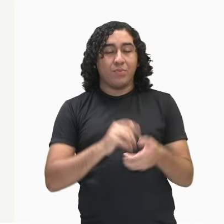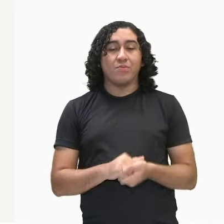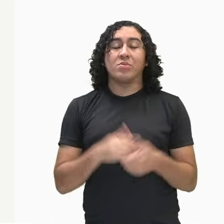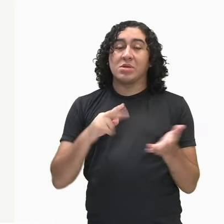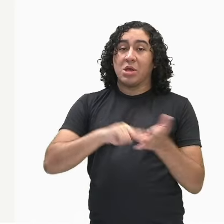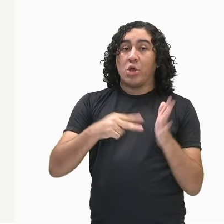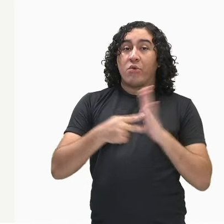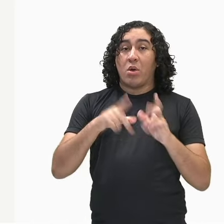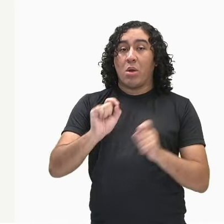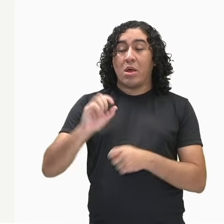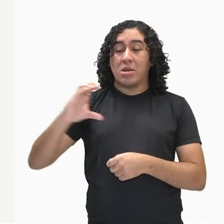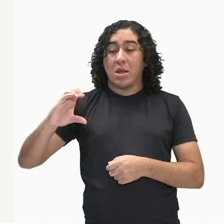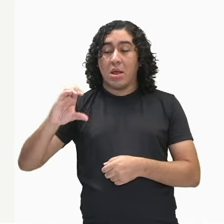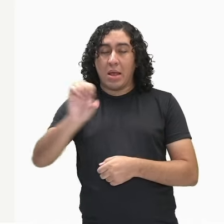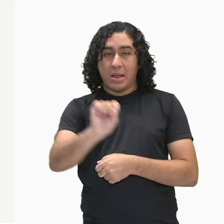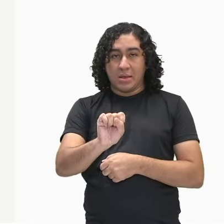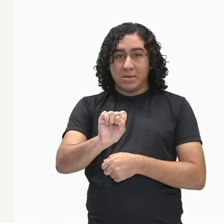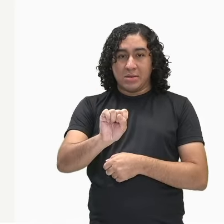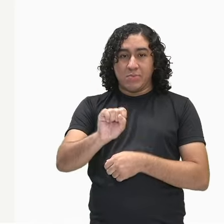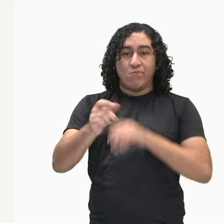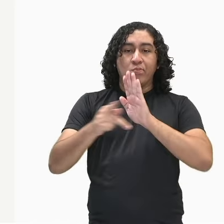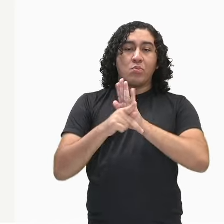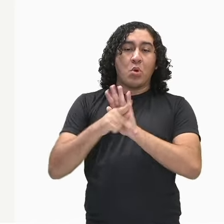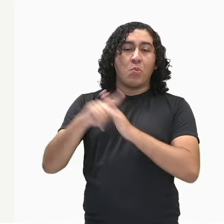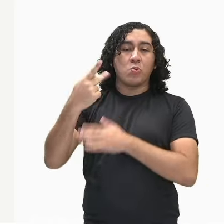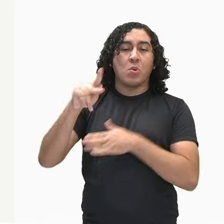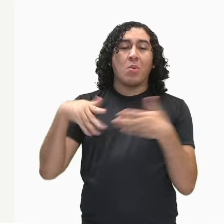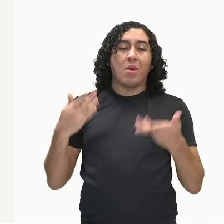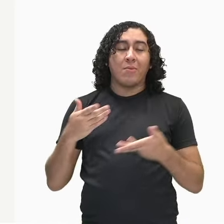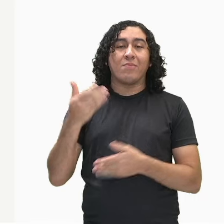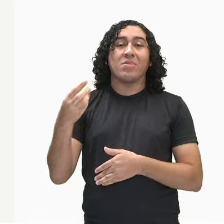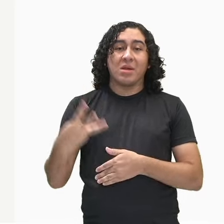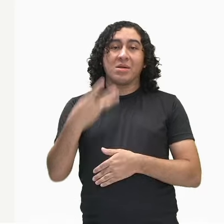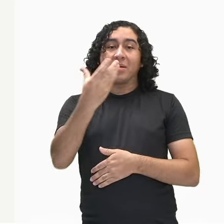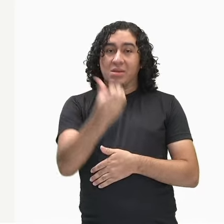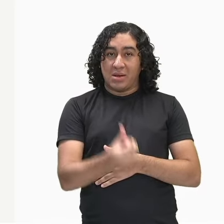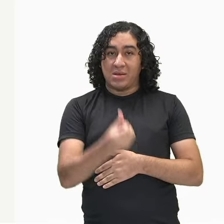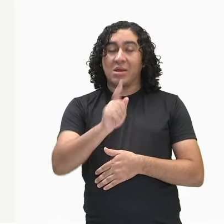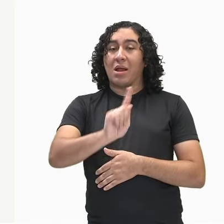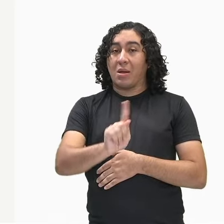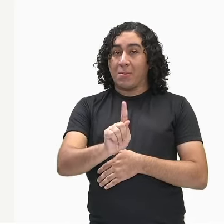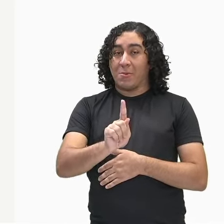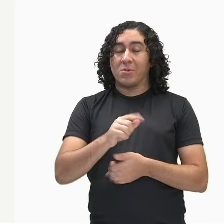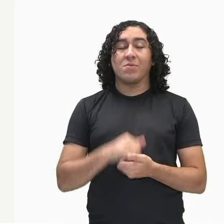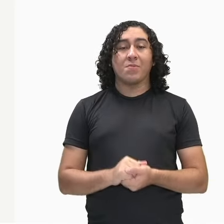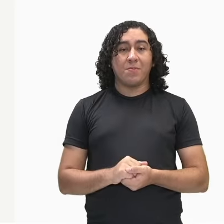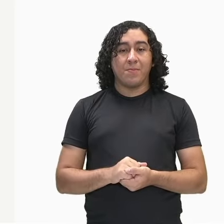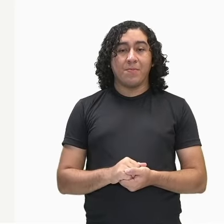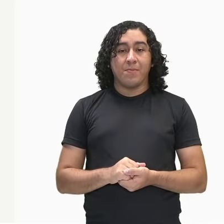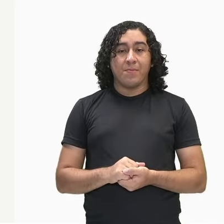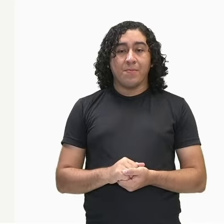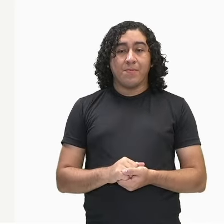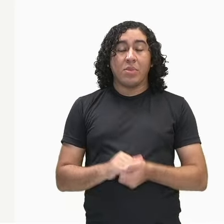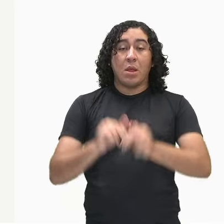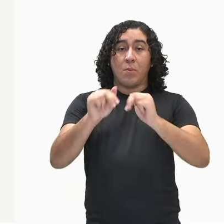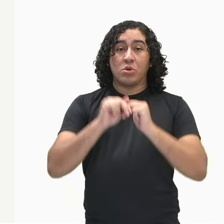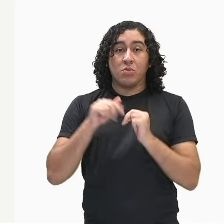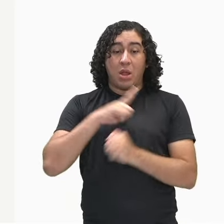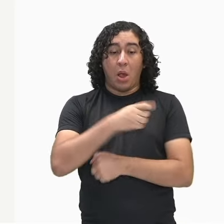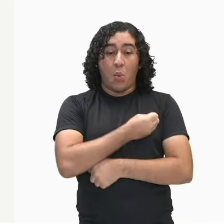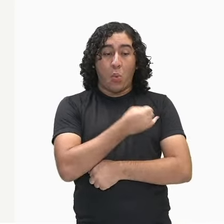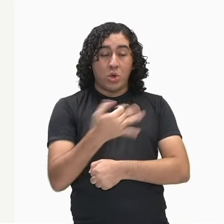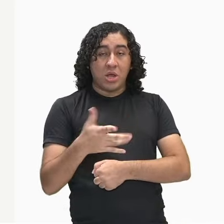CS, ou seja, o coeficiente de solubilidade, ele é 36 gramas para essa quantidade de